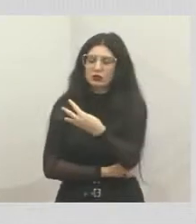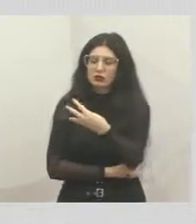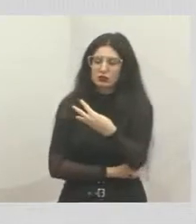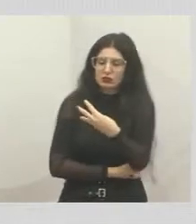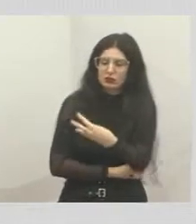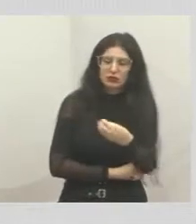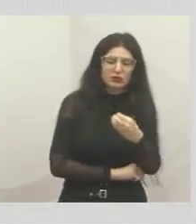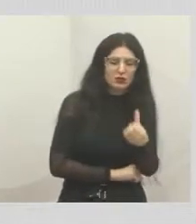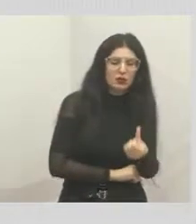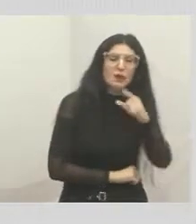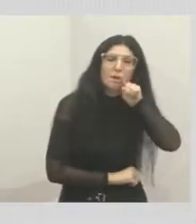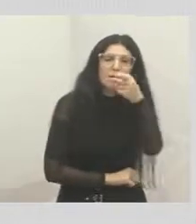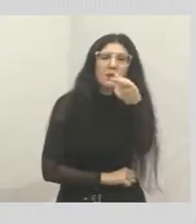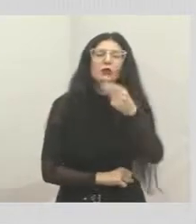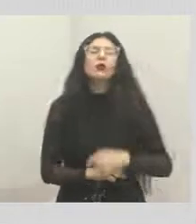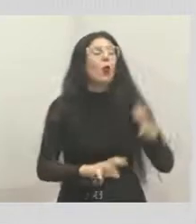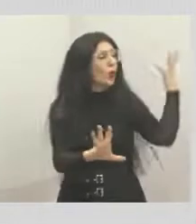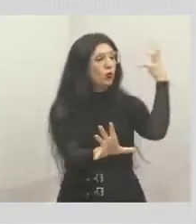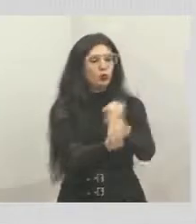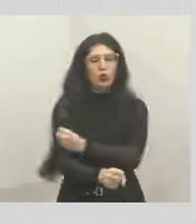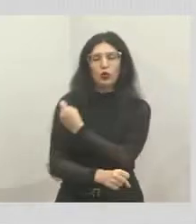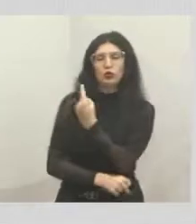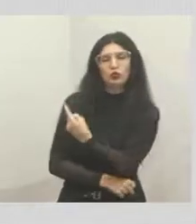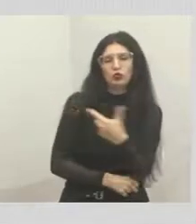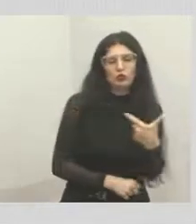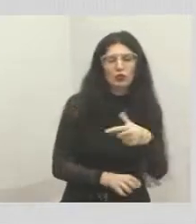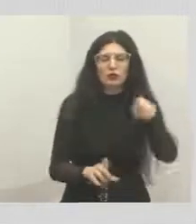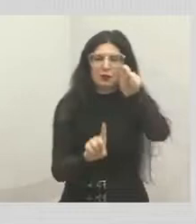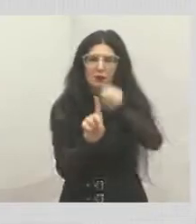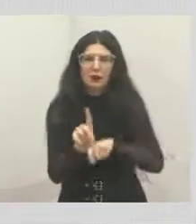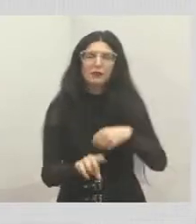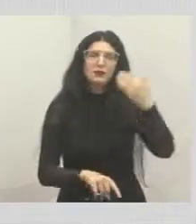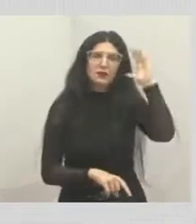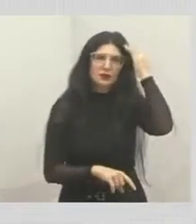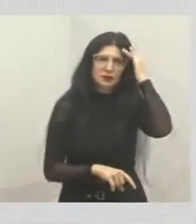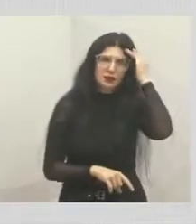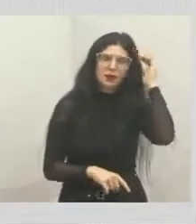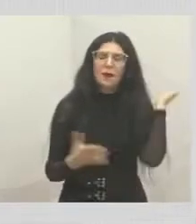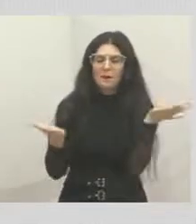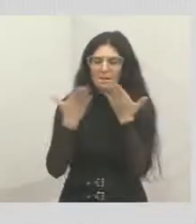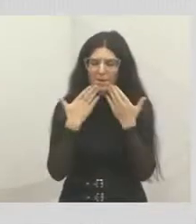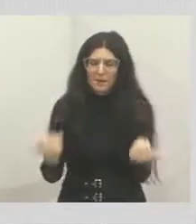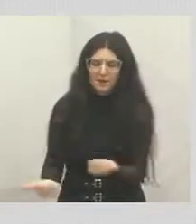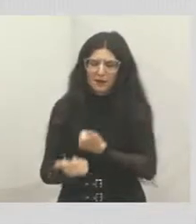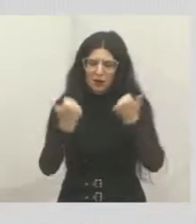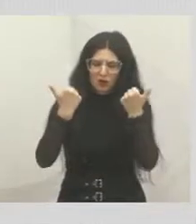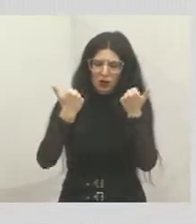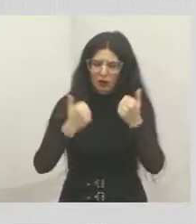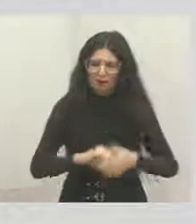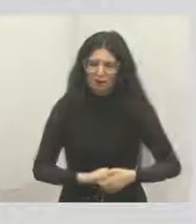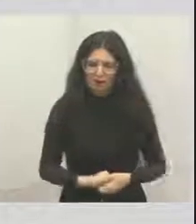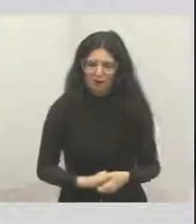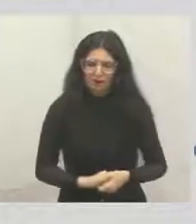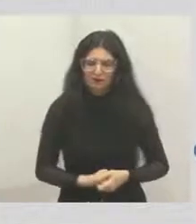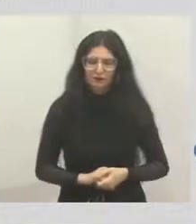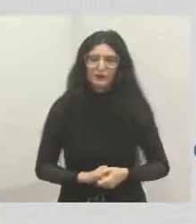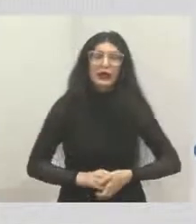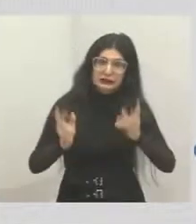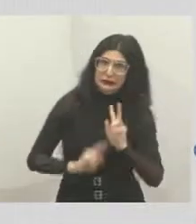866.306.000 nesses últimos 12 meses. Vamos entender melhor esses números.